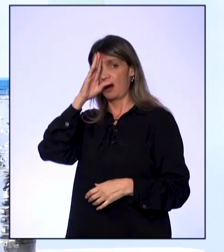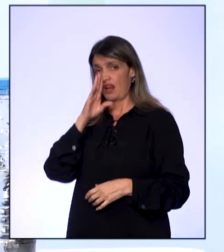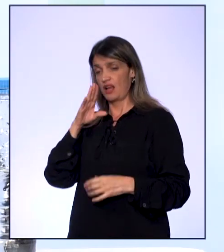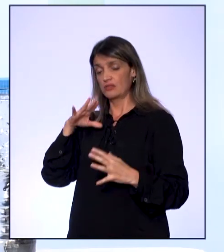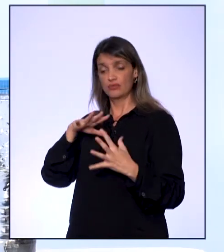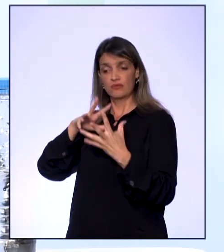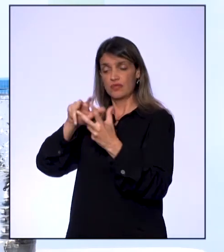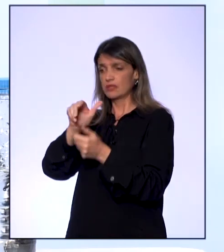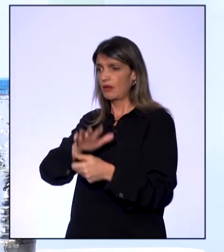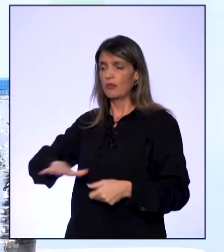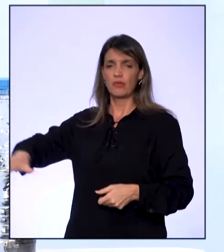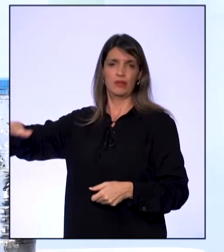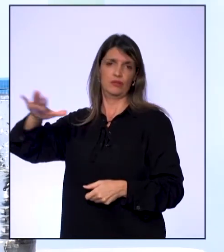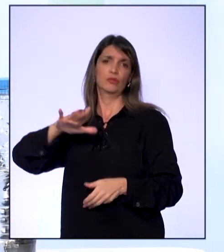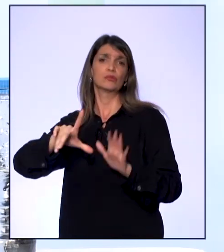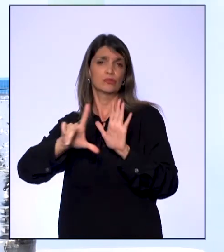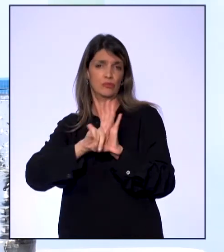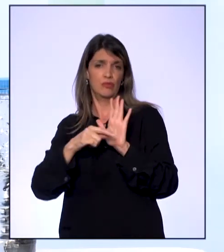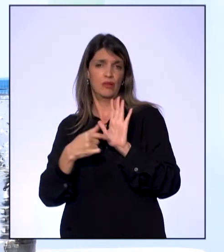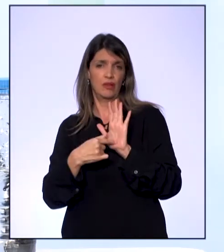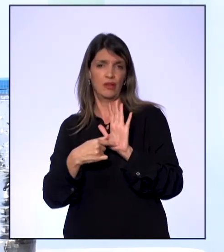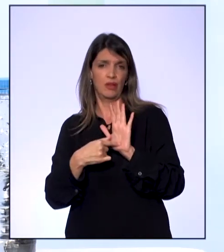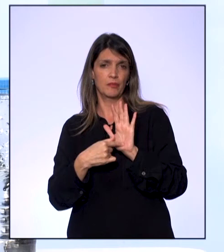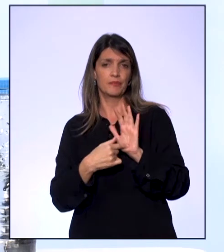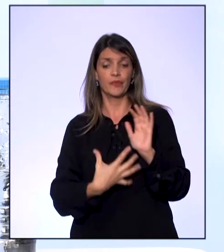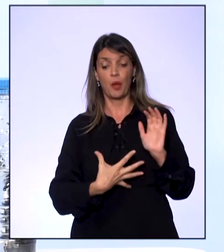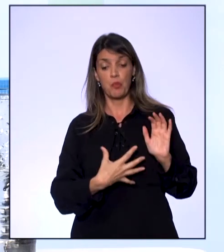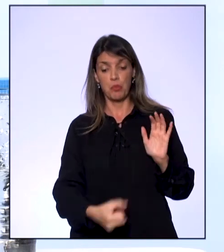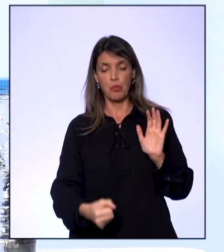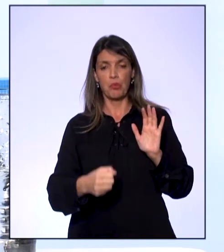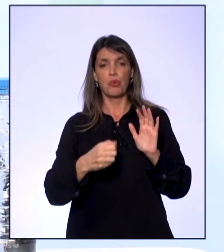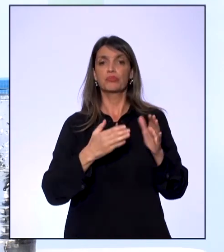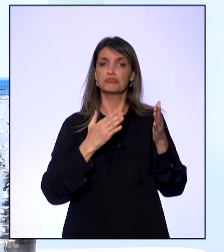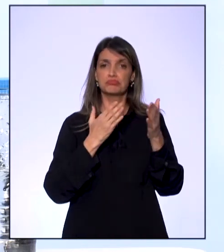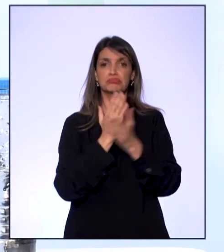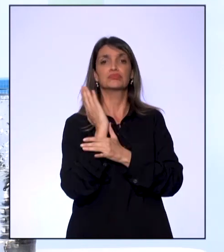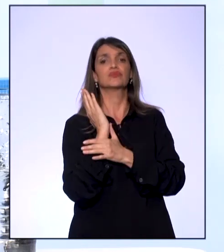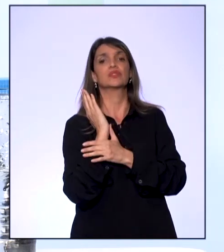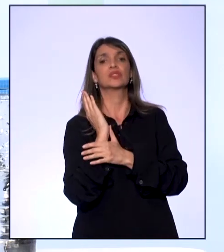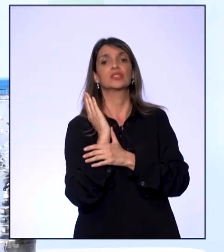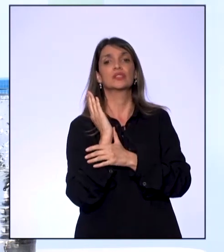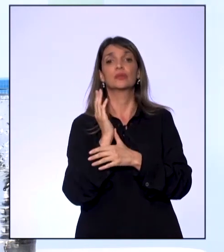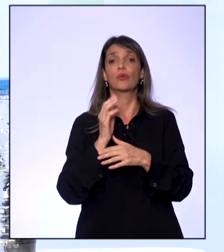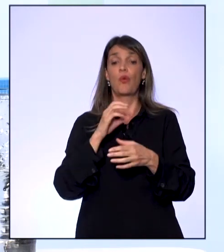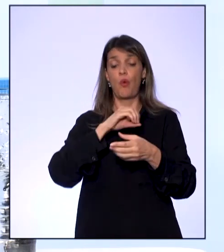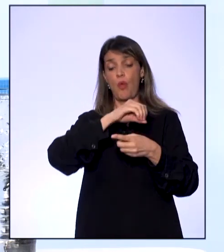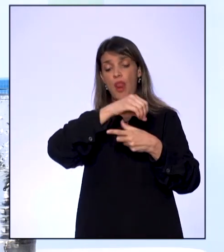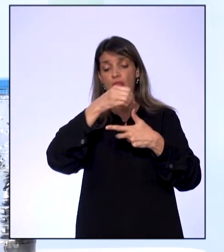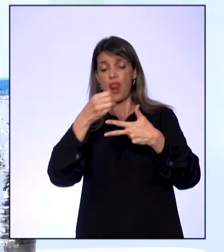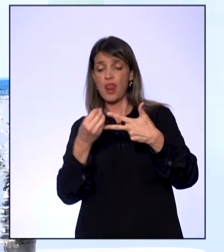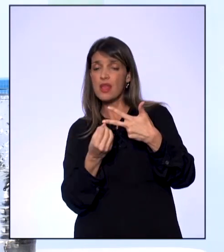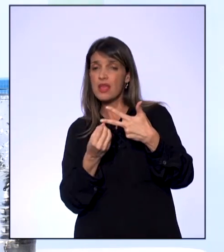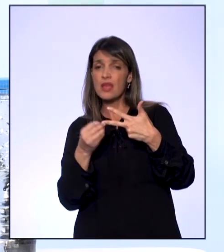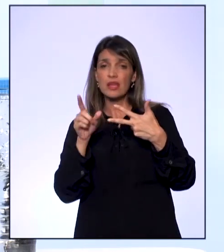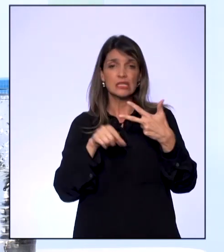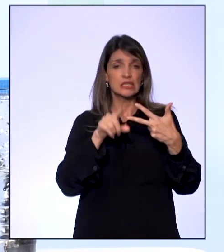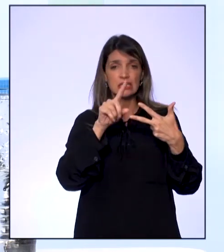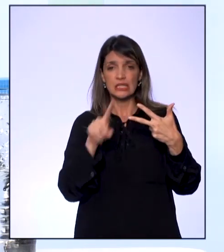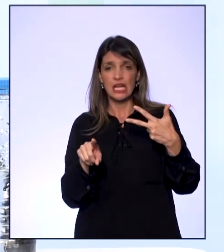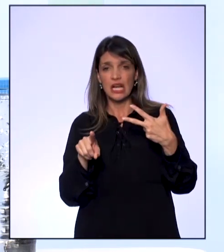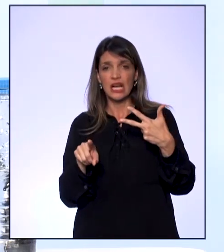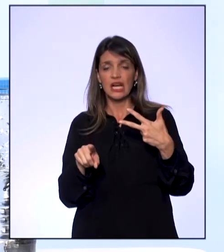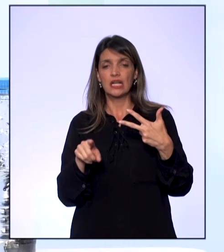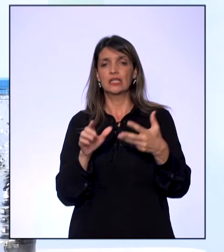para todos. Legalização do aborto, cancelamento do Enem, que é um tema polêmico, cancelar ou não a prova, fazer a prova no